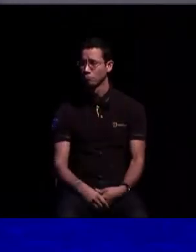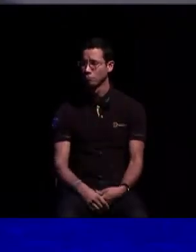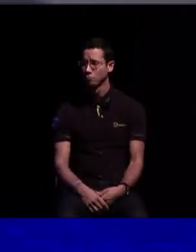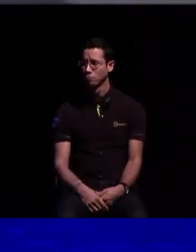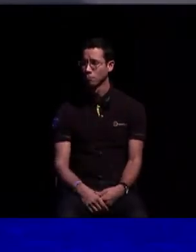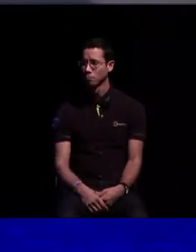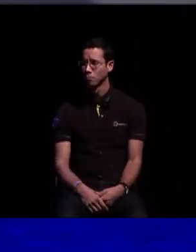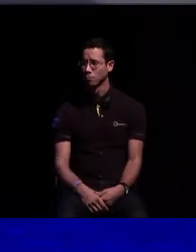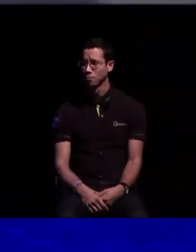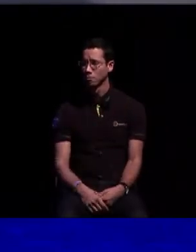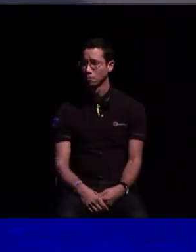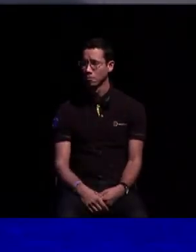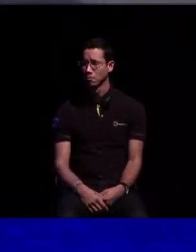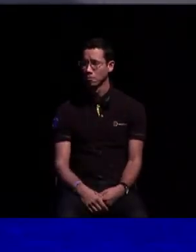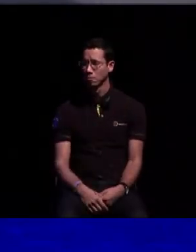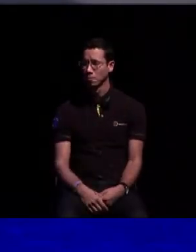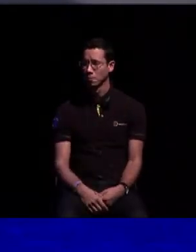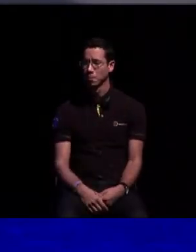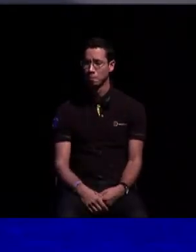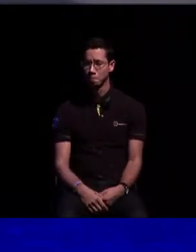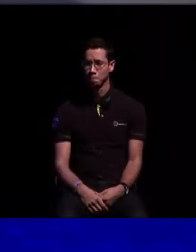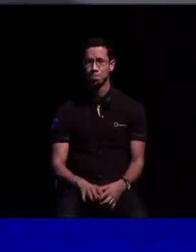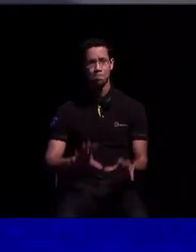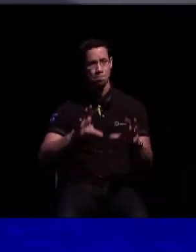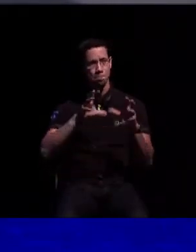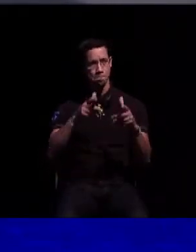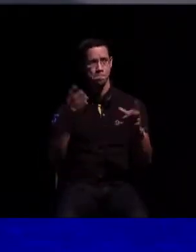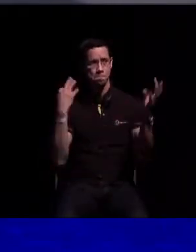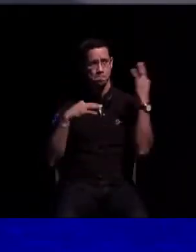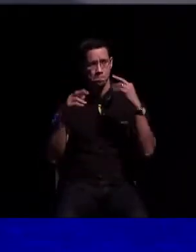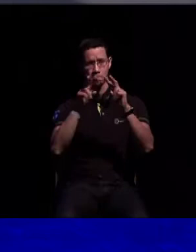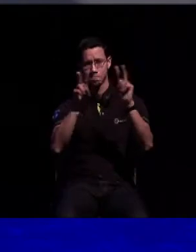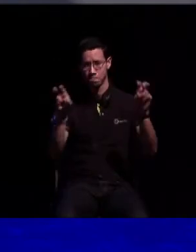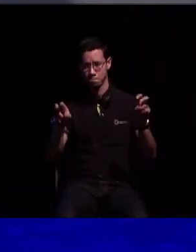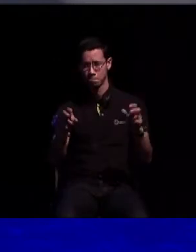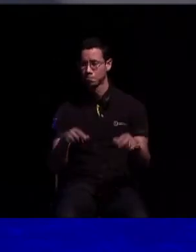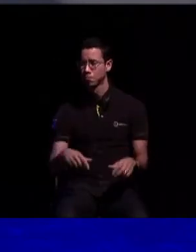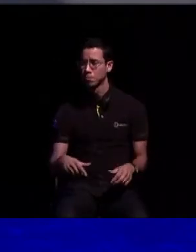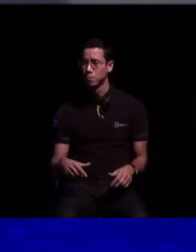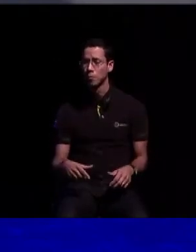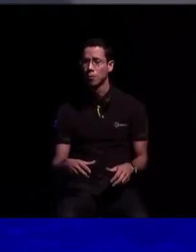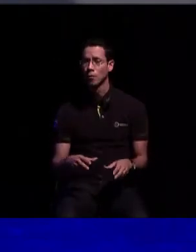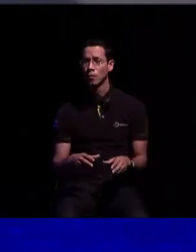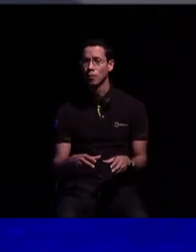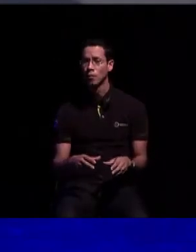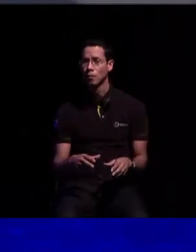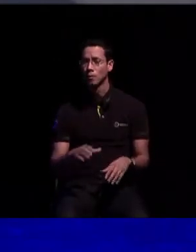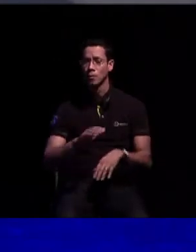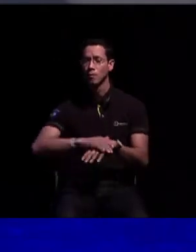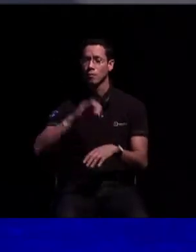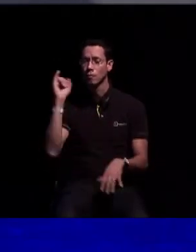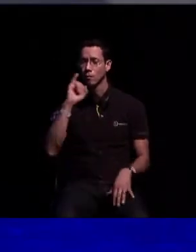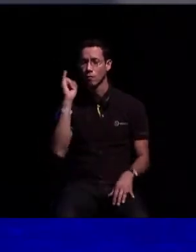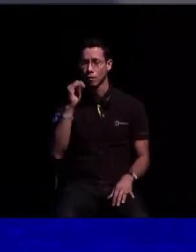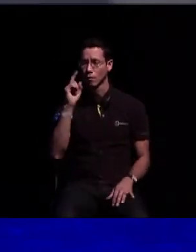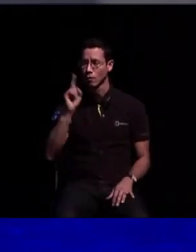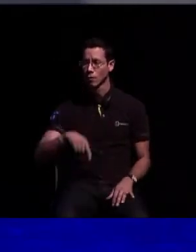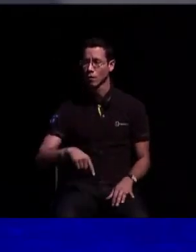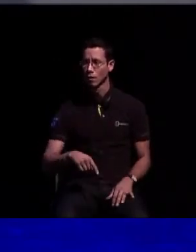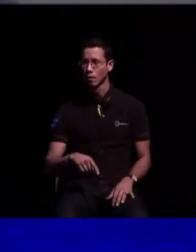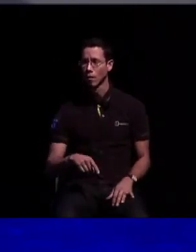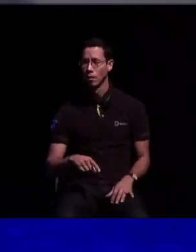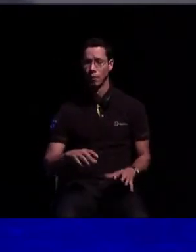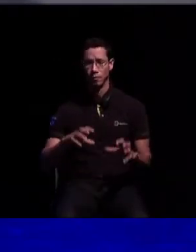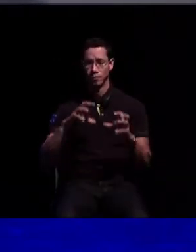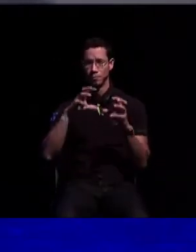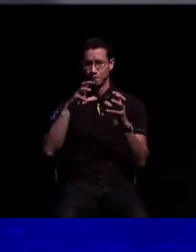inclusive essas do mundo do turismo. Né? Eu acho que o grande ponto é que a gente divide o mundo, isso tem, obviamente, uma